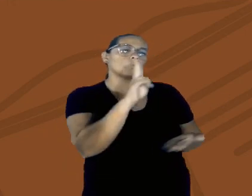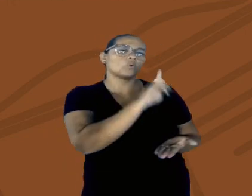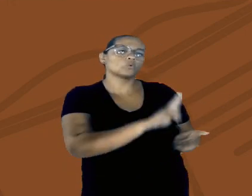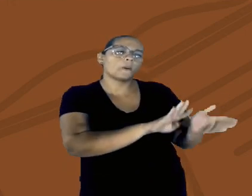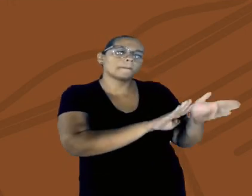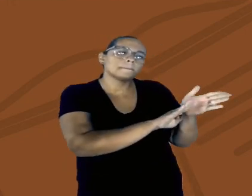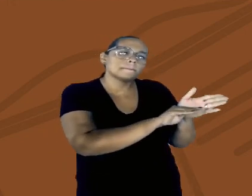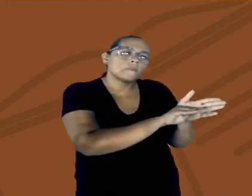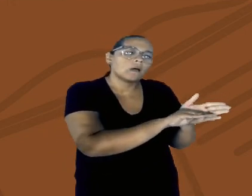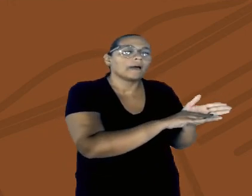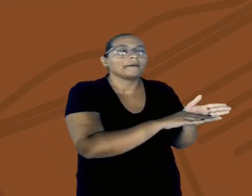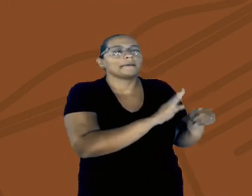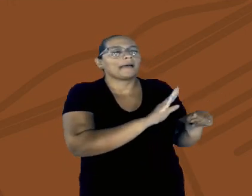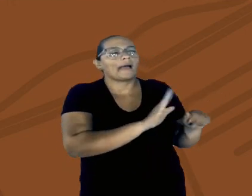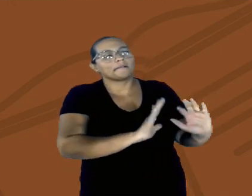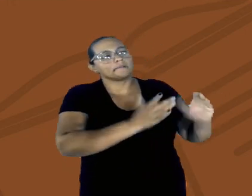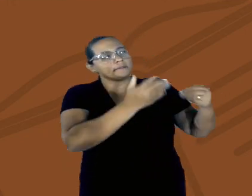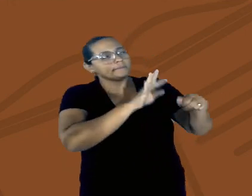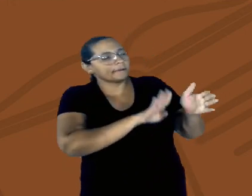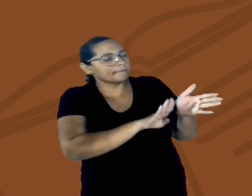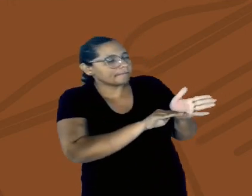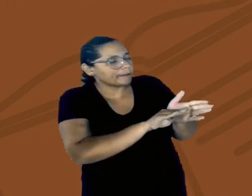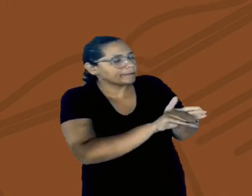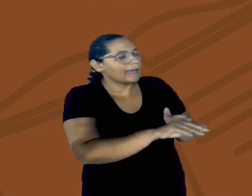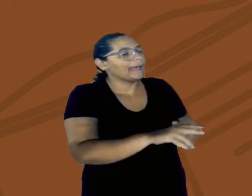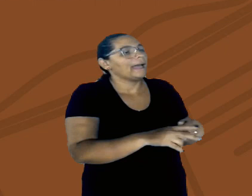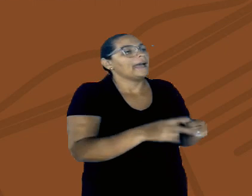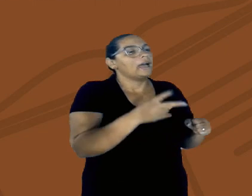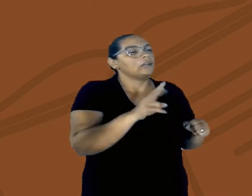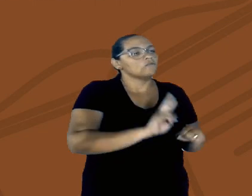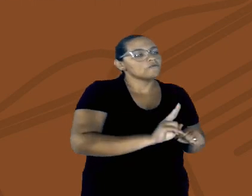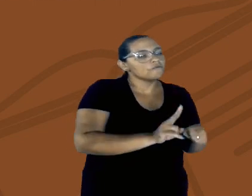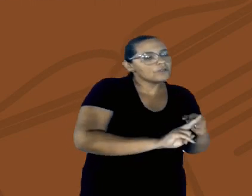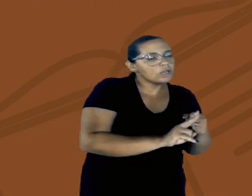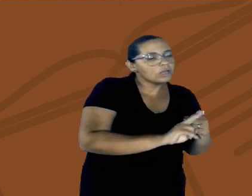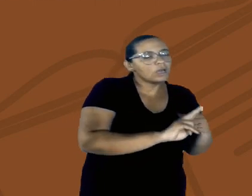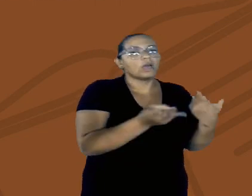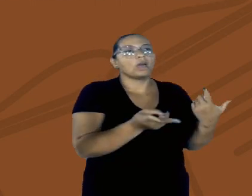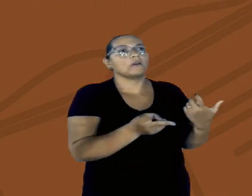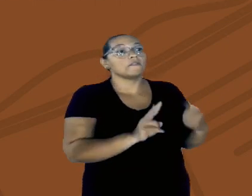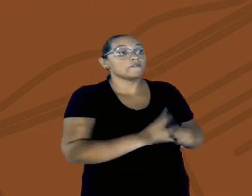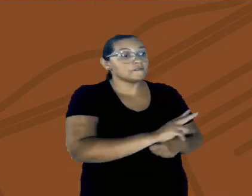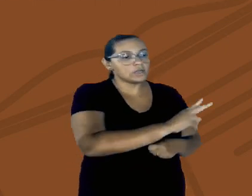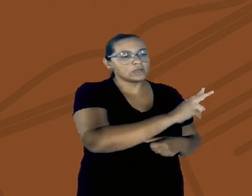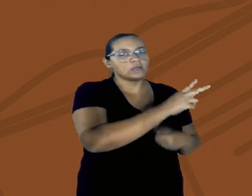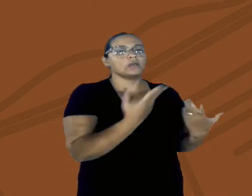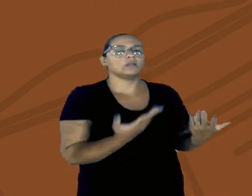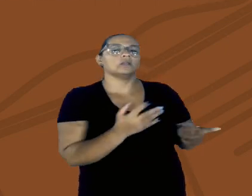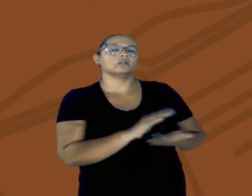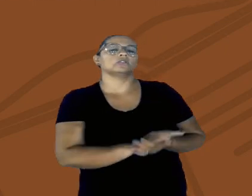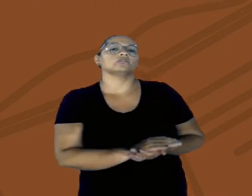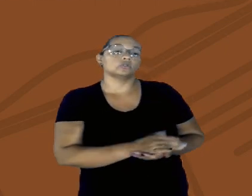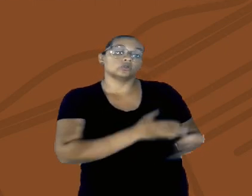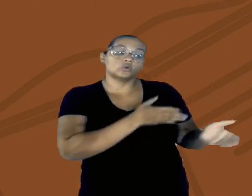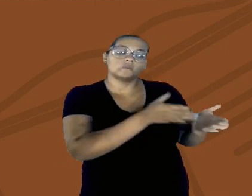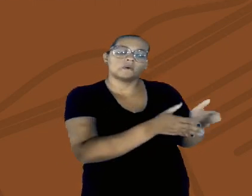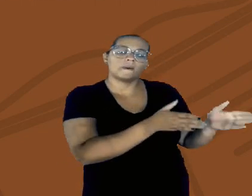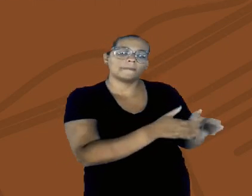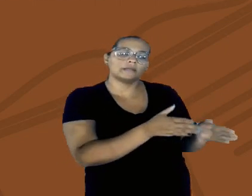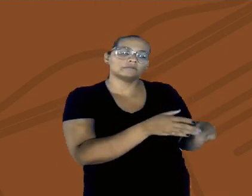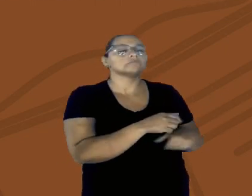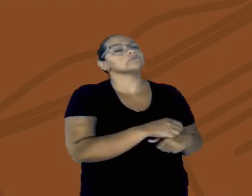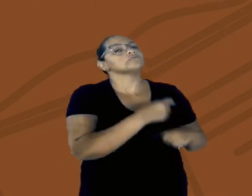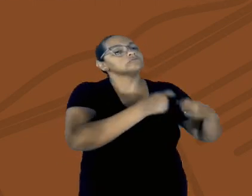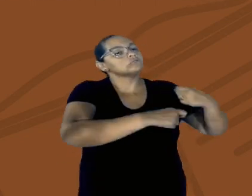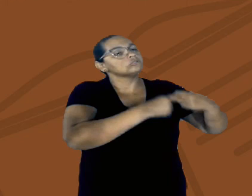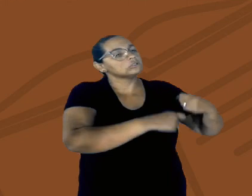micro-organismos, seja vírus, bactéria, protozoário, durante a relação sexual com a